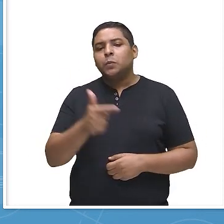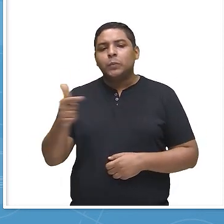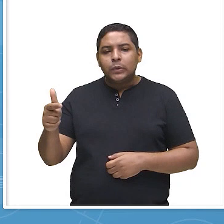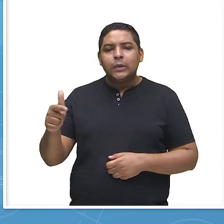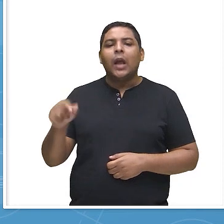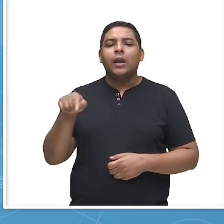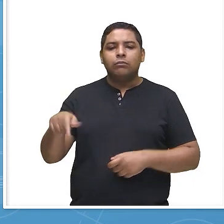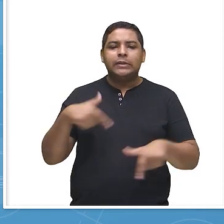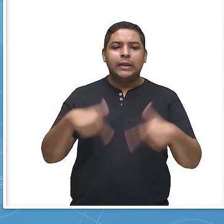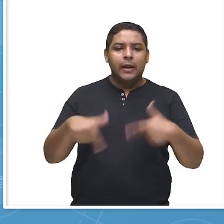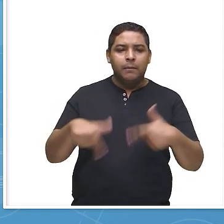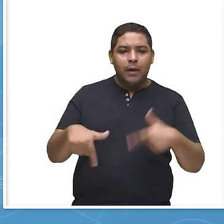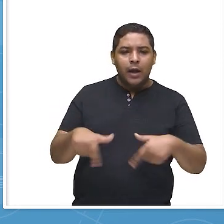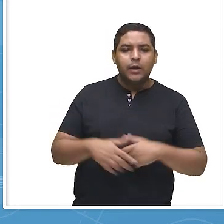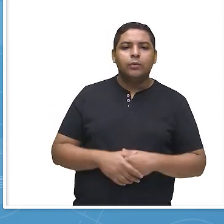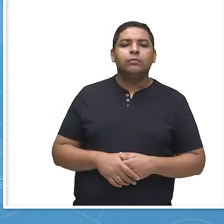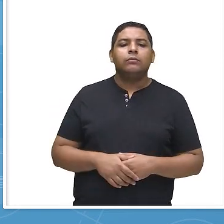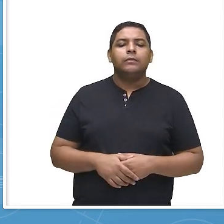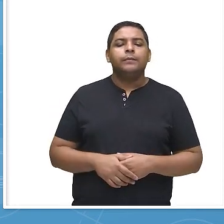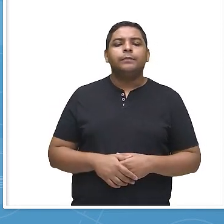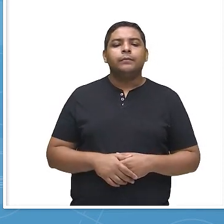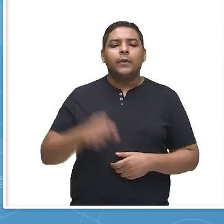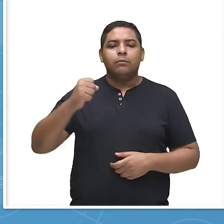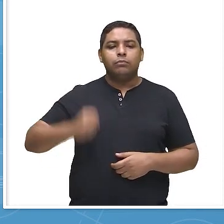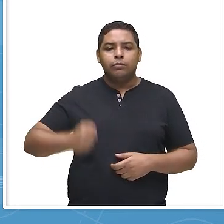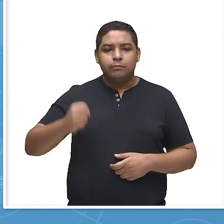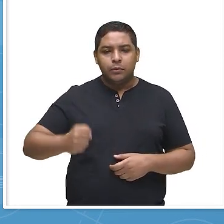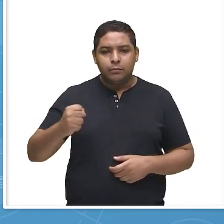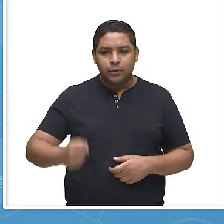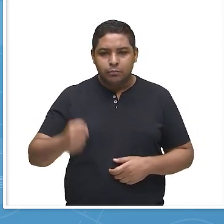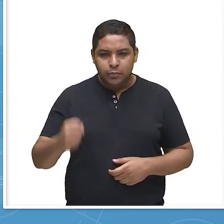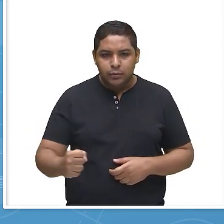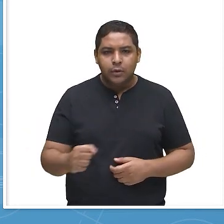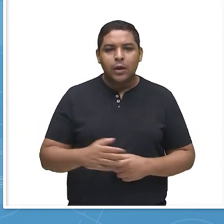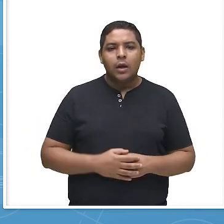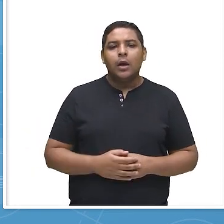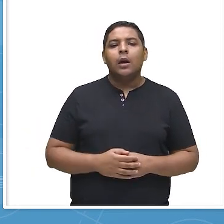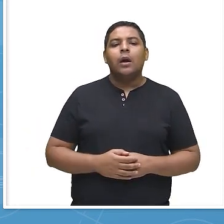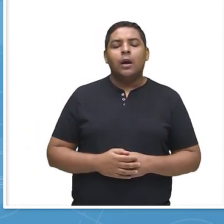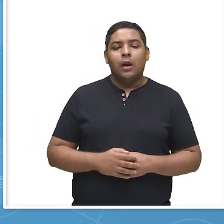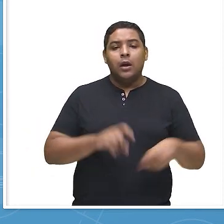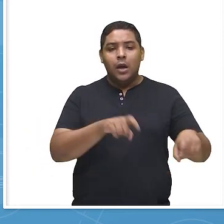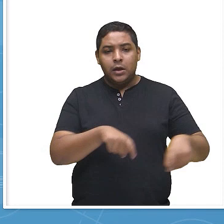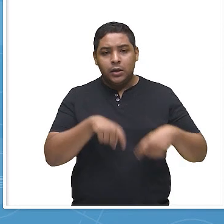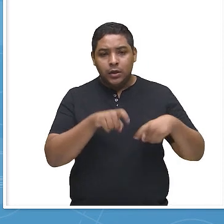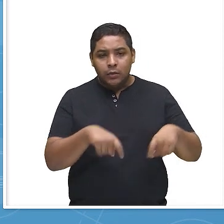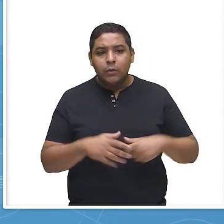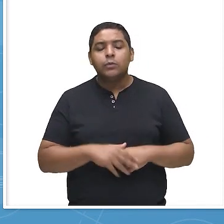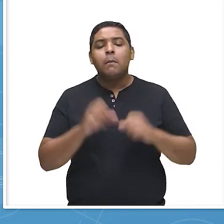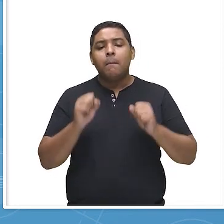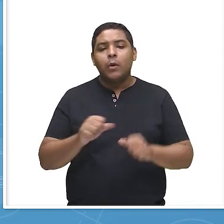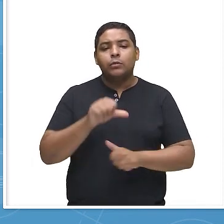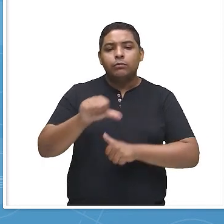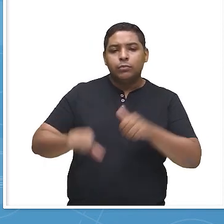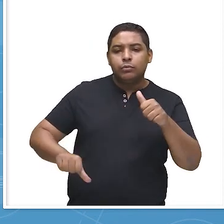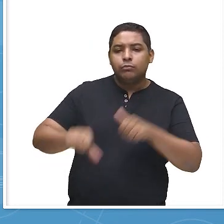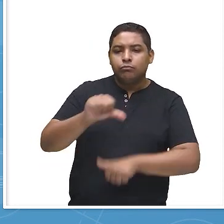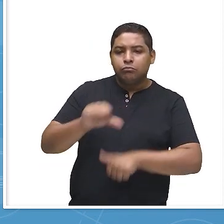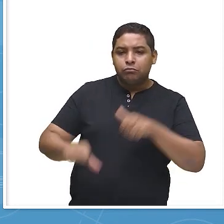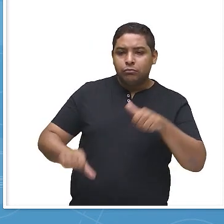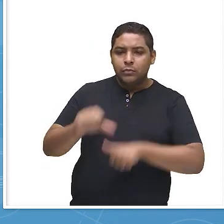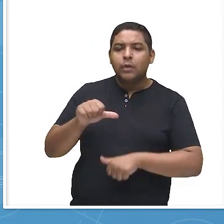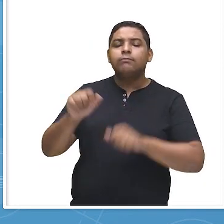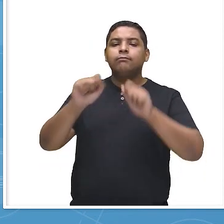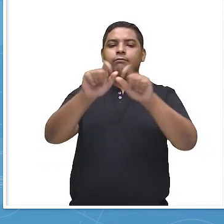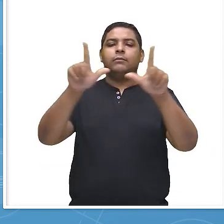pastoris ou agrícolas, em seus constantes deslocamentos, podem modificar a paisagem. Então, o homem